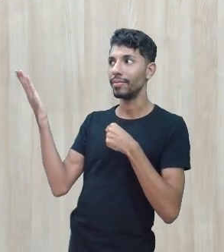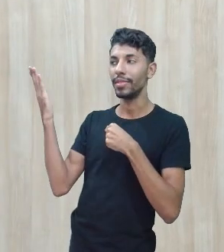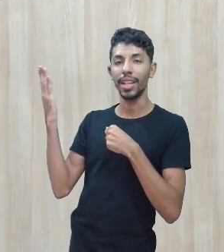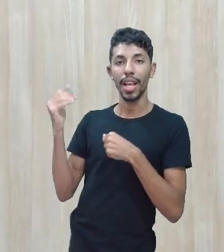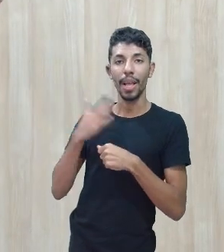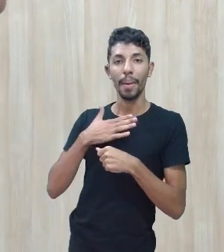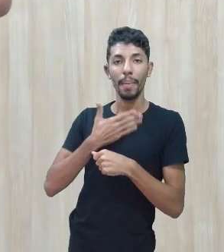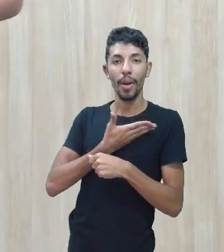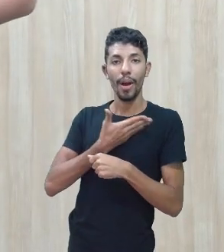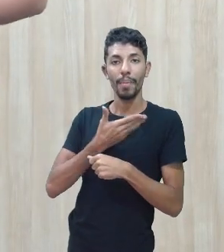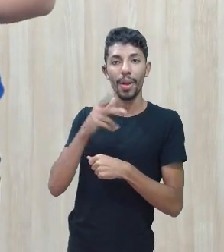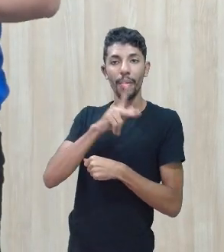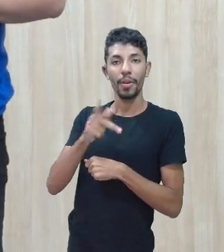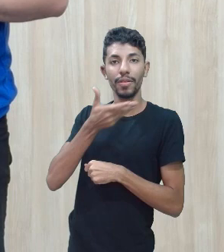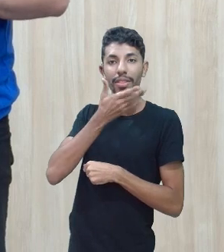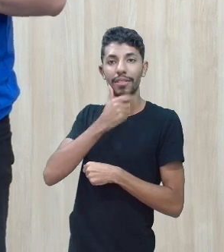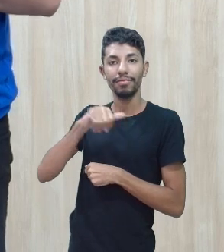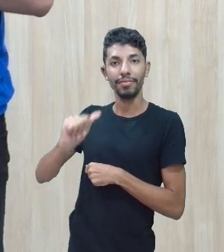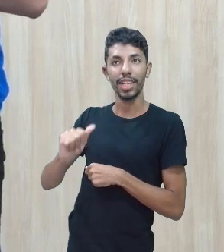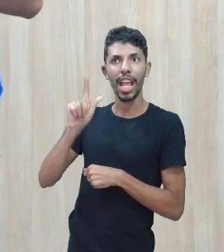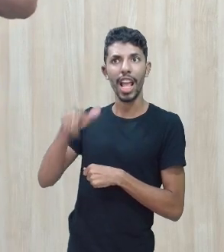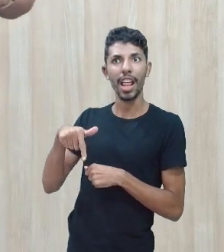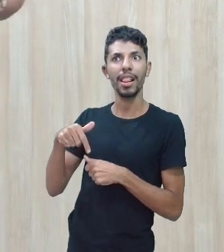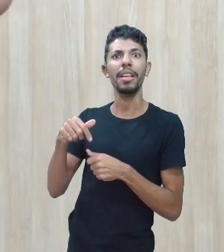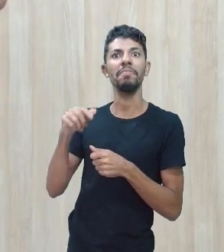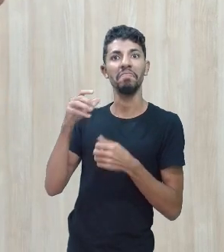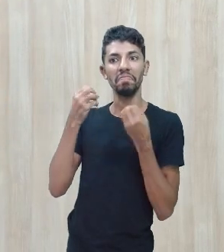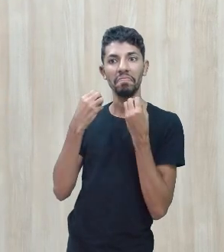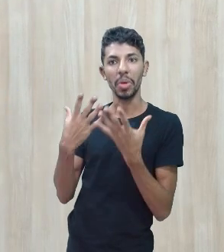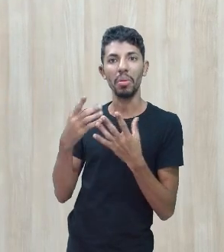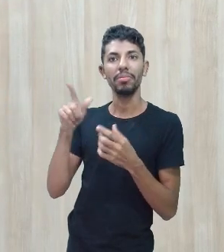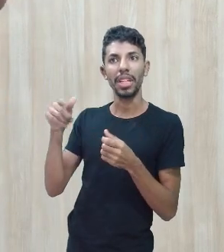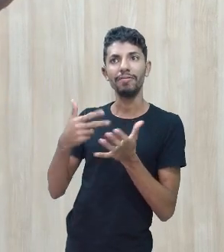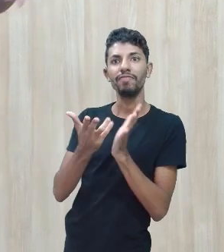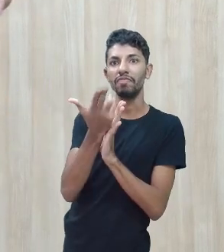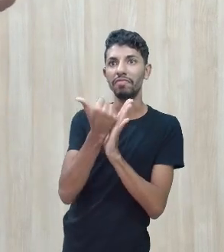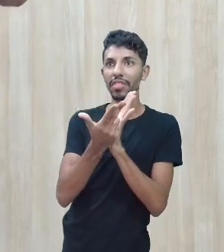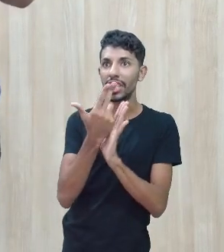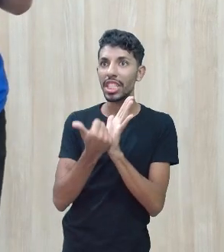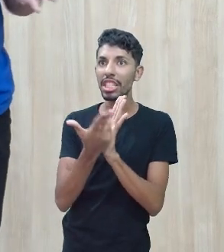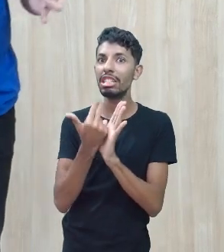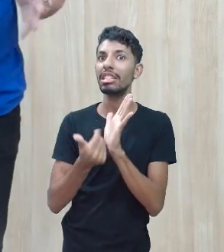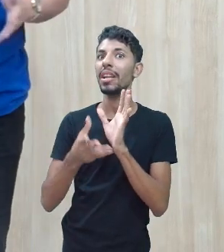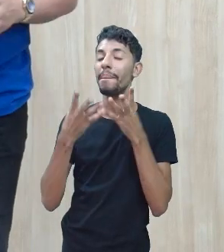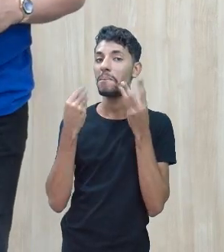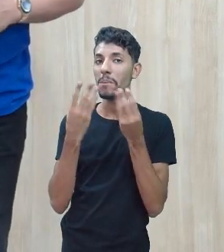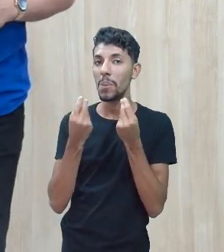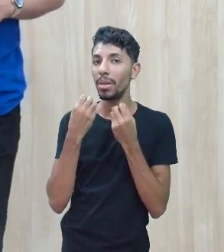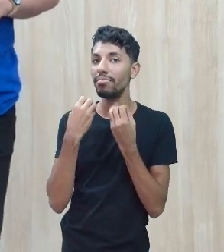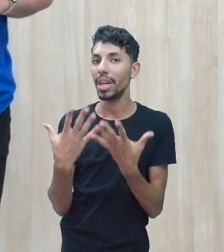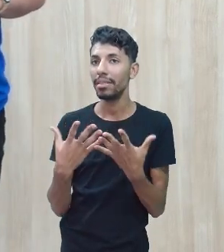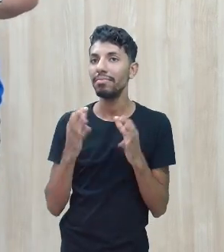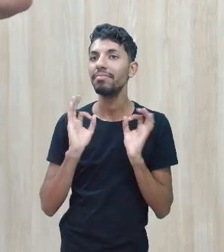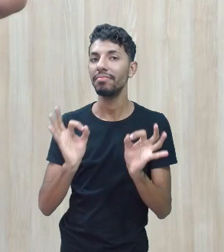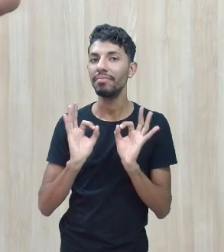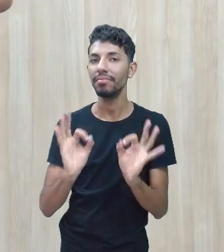perito. Vocês não sabem, ele desenha muito. Não sei se pinta também, mas desenha demais, né? Então o